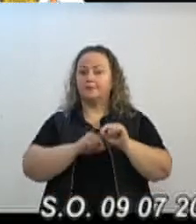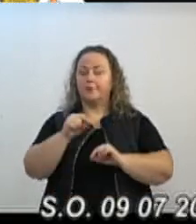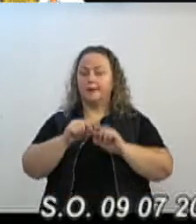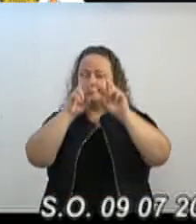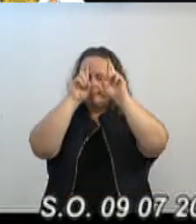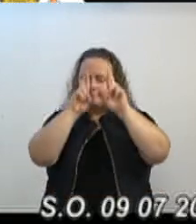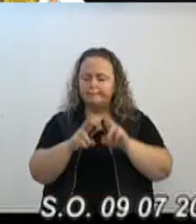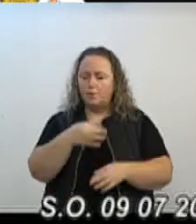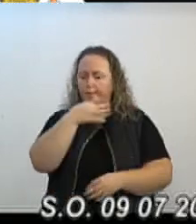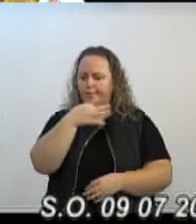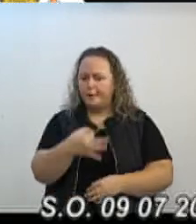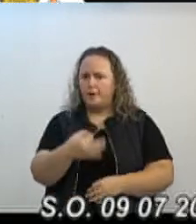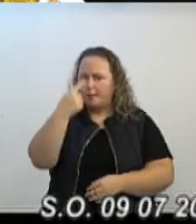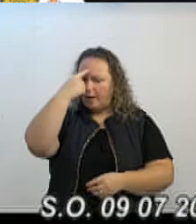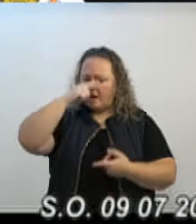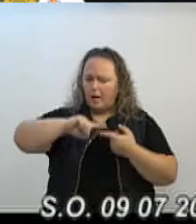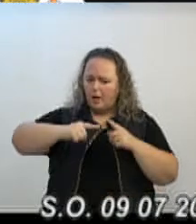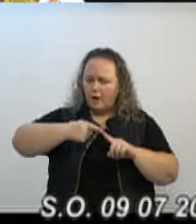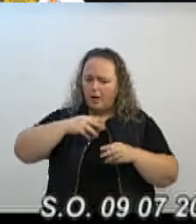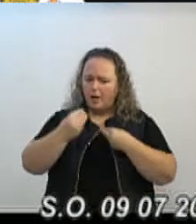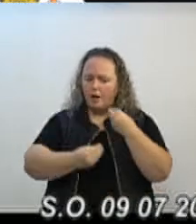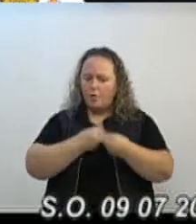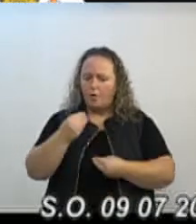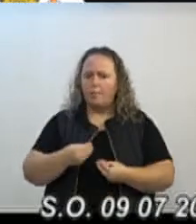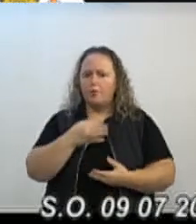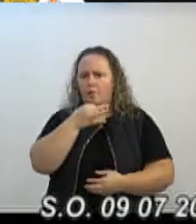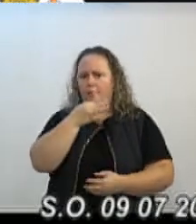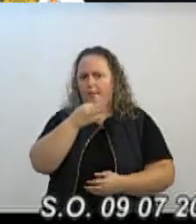tem que ser coerente com aquilo que faz dentro do seu posicionamento.